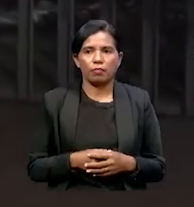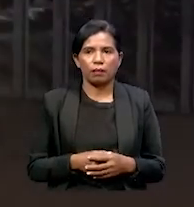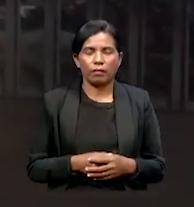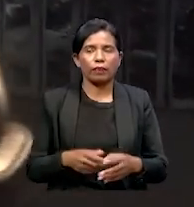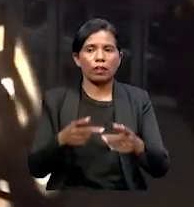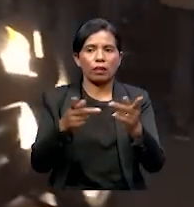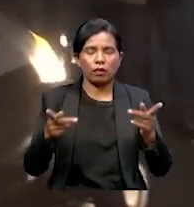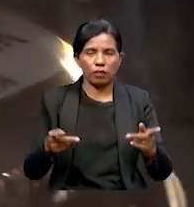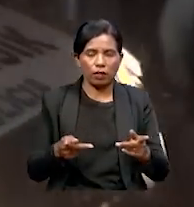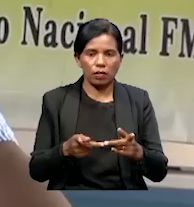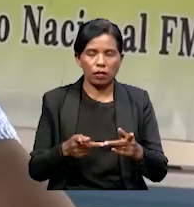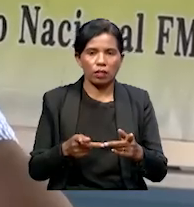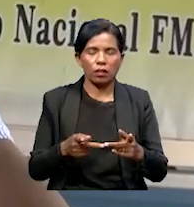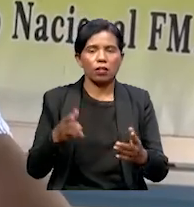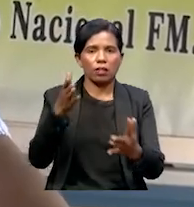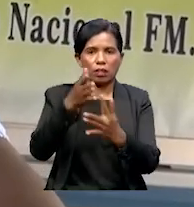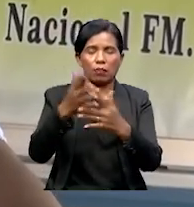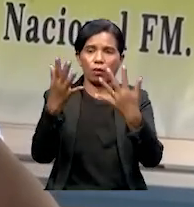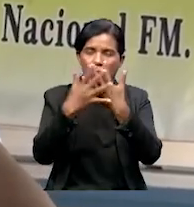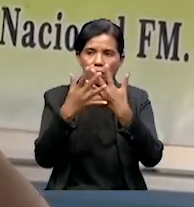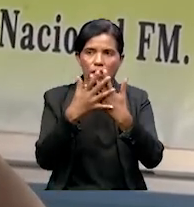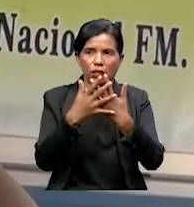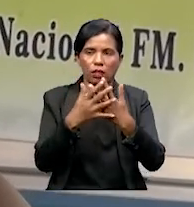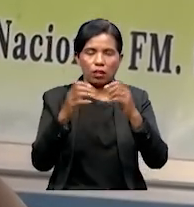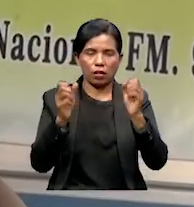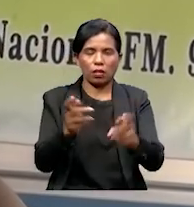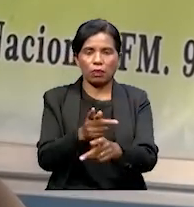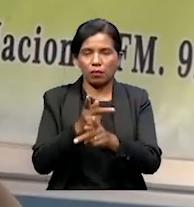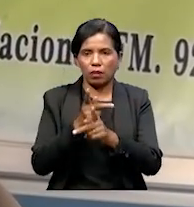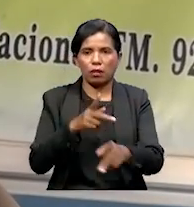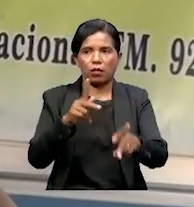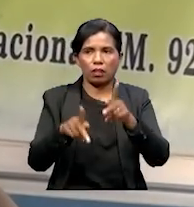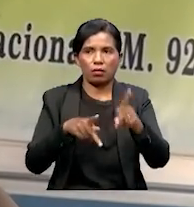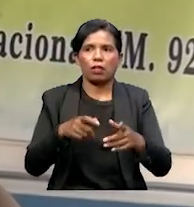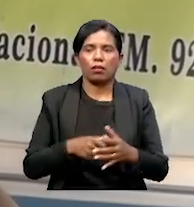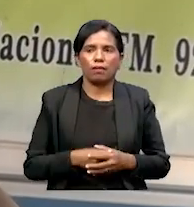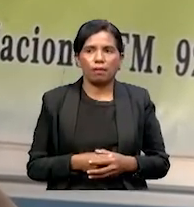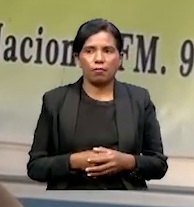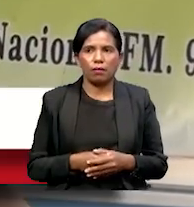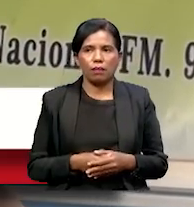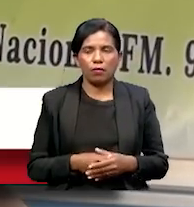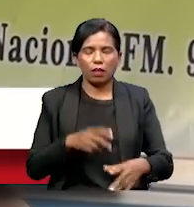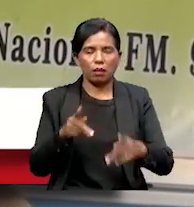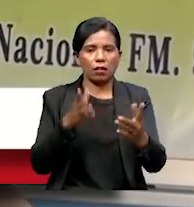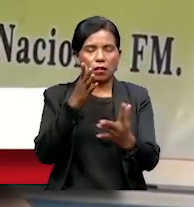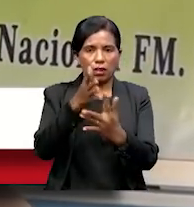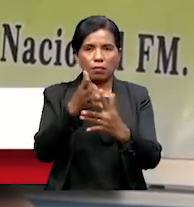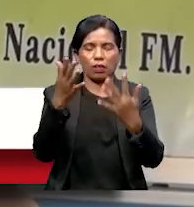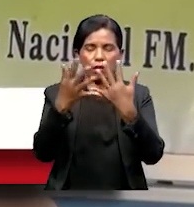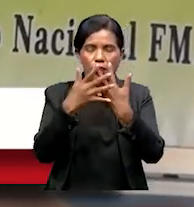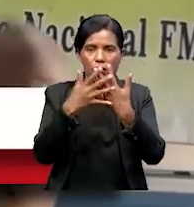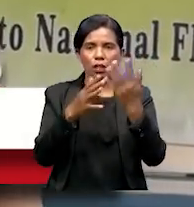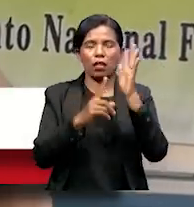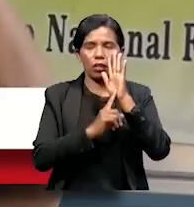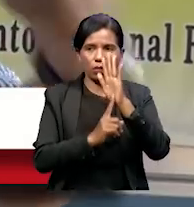Fati ne bek ser ne tenk proteze ema tambe ne tama ema ne bek tama ya ser ne ne hatur sai da